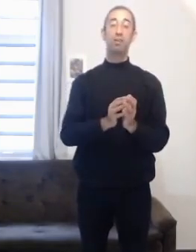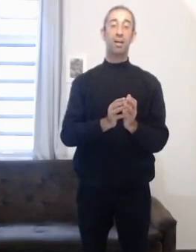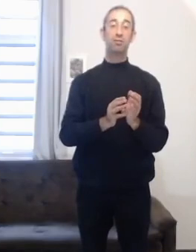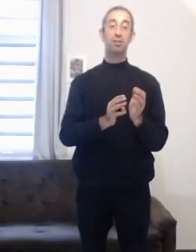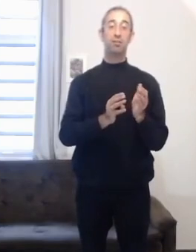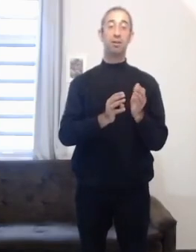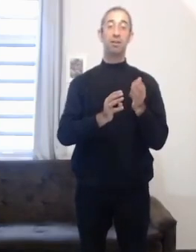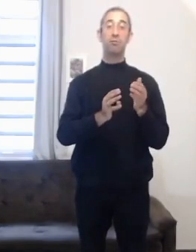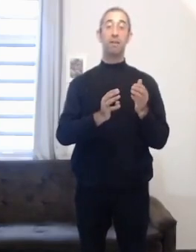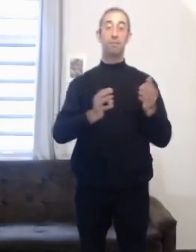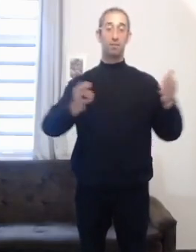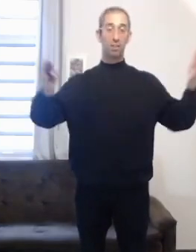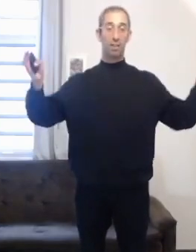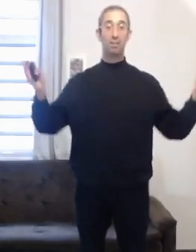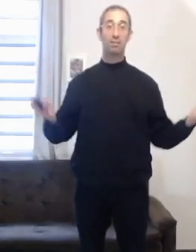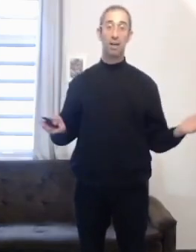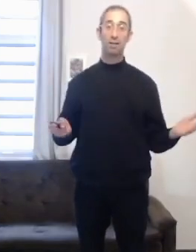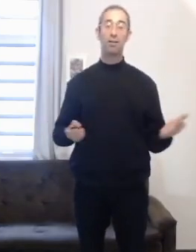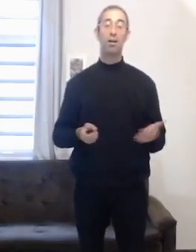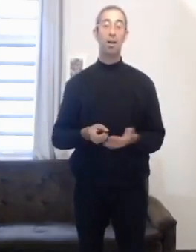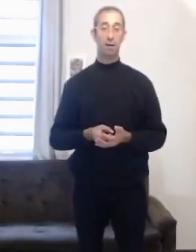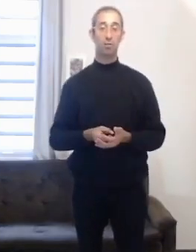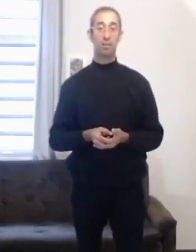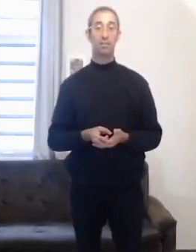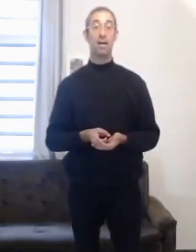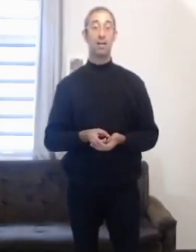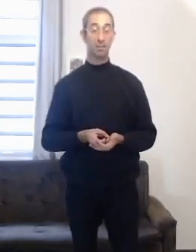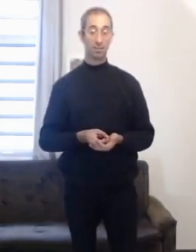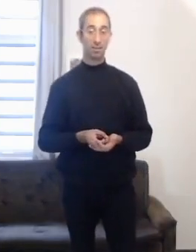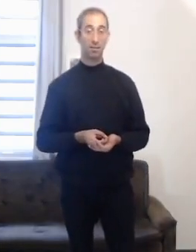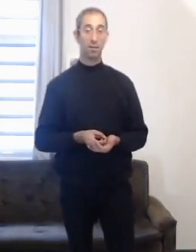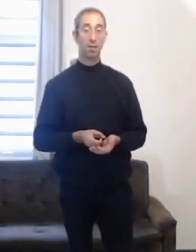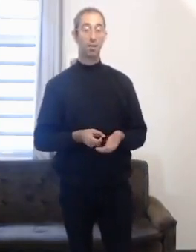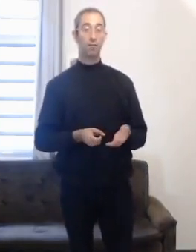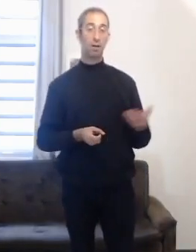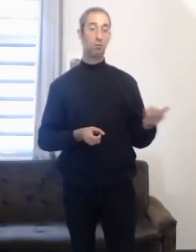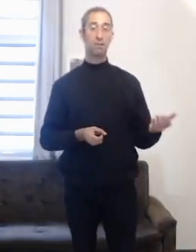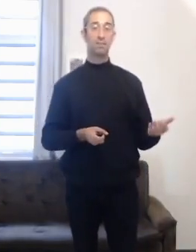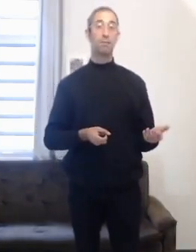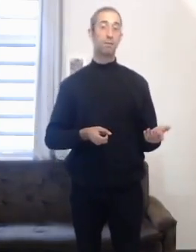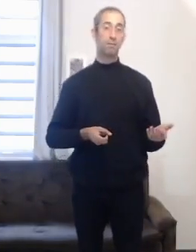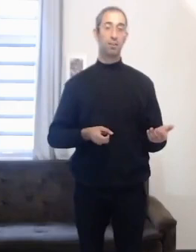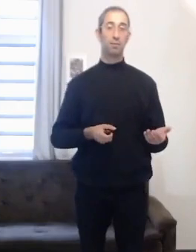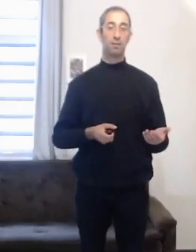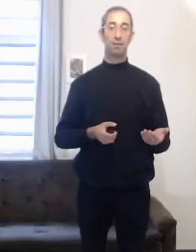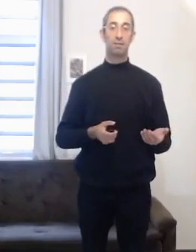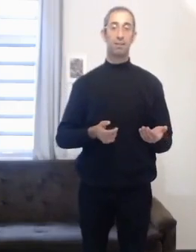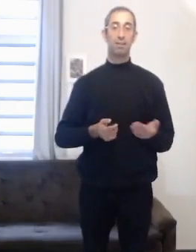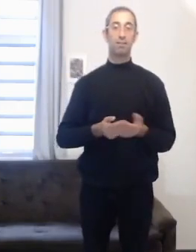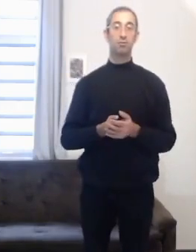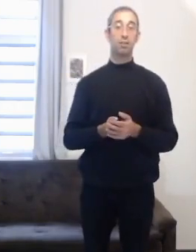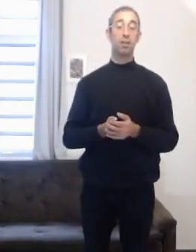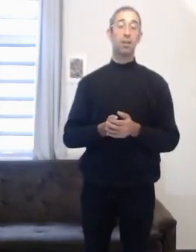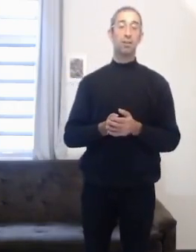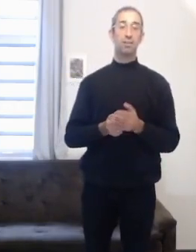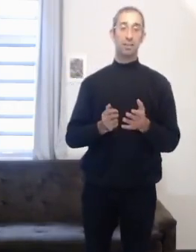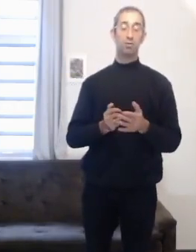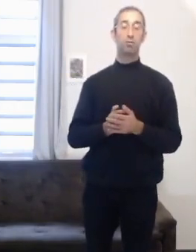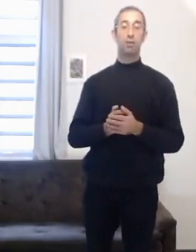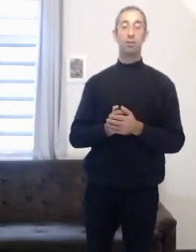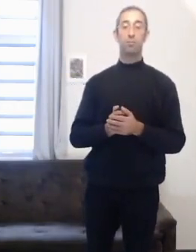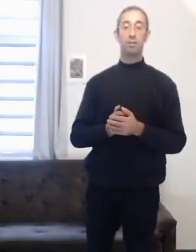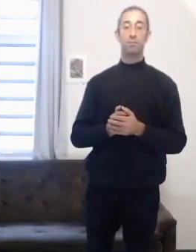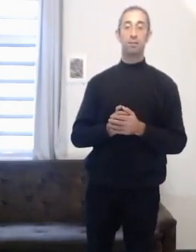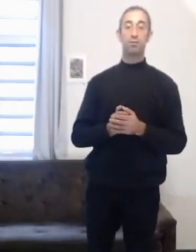naquele estudo de caso seu, e aqui não dá para generalizar para outras áreas, né? Vou dar um exemplo para vocês, por exemplo, essa questão de você